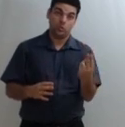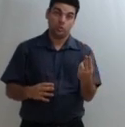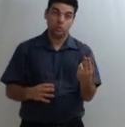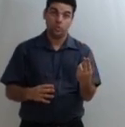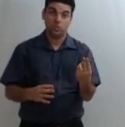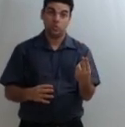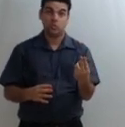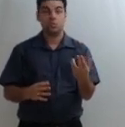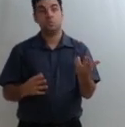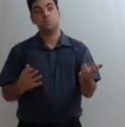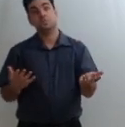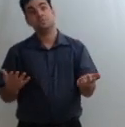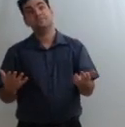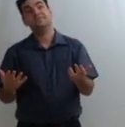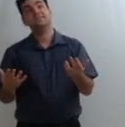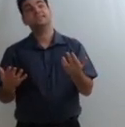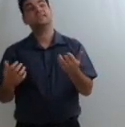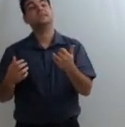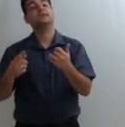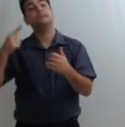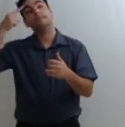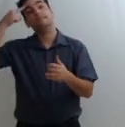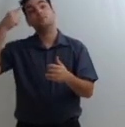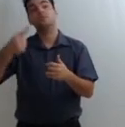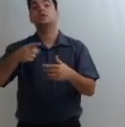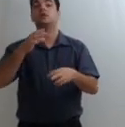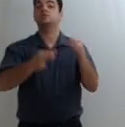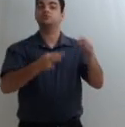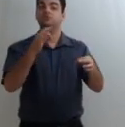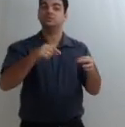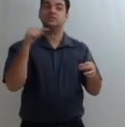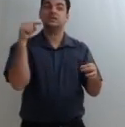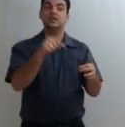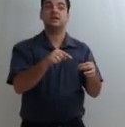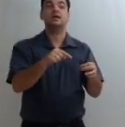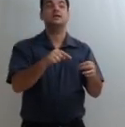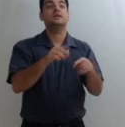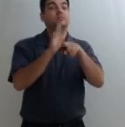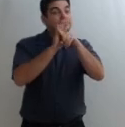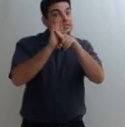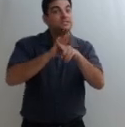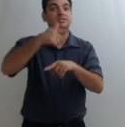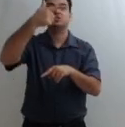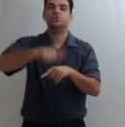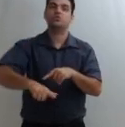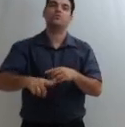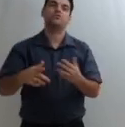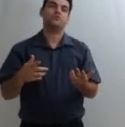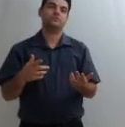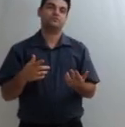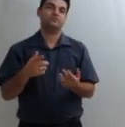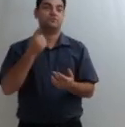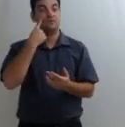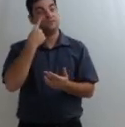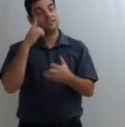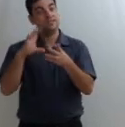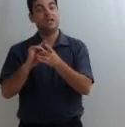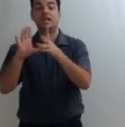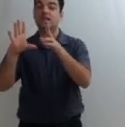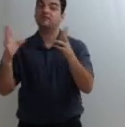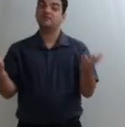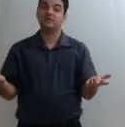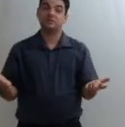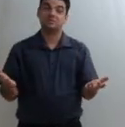menor extensão, que se determine ao juízo da execução penal que analise o benefício do livramento